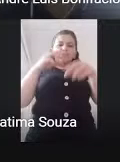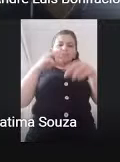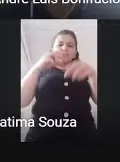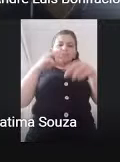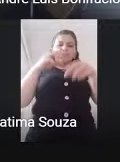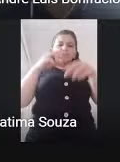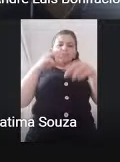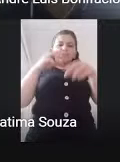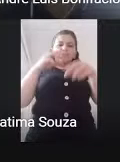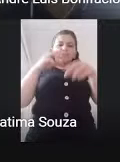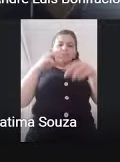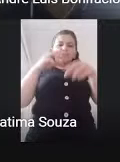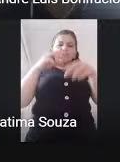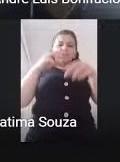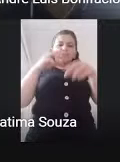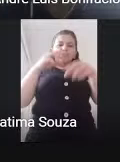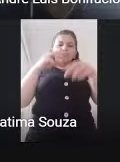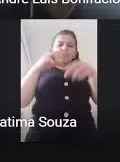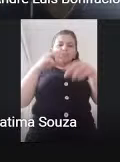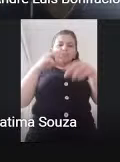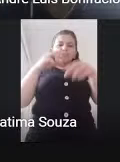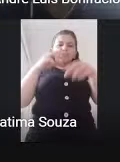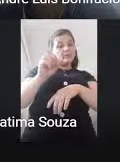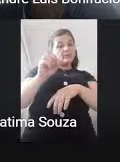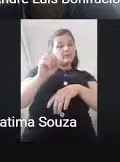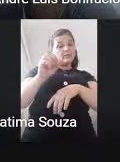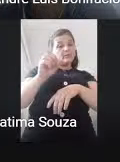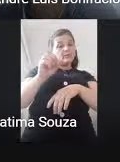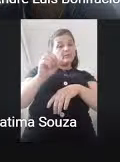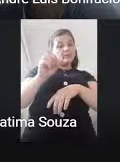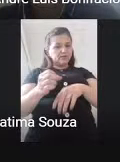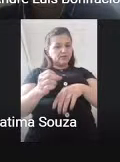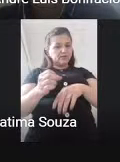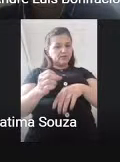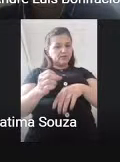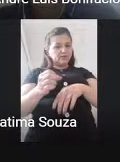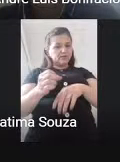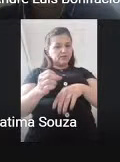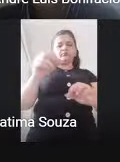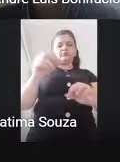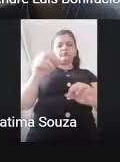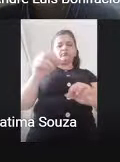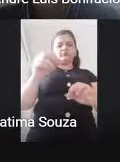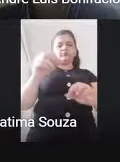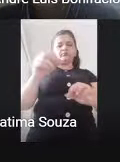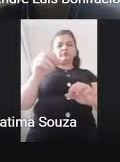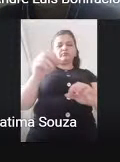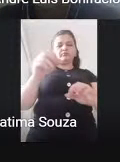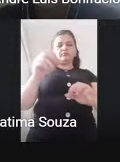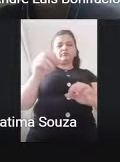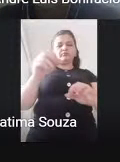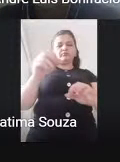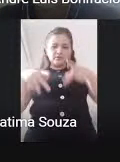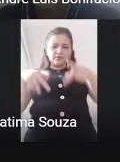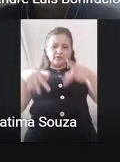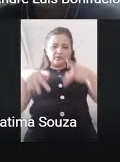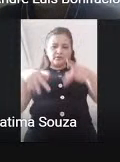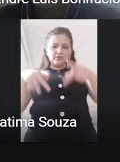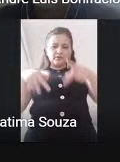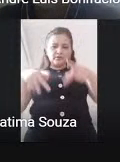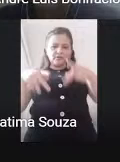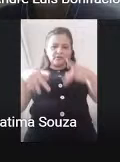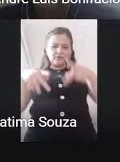APROS, que é a organização que trabalha justamente com essas populações, porque elas não conseguem ir até o